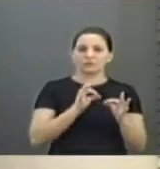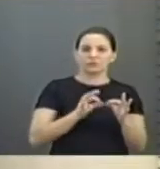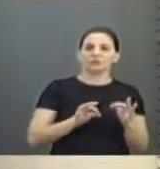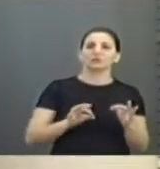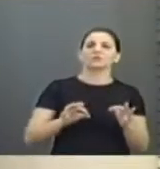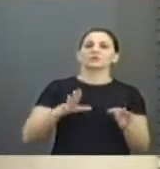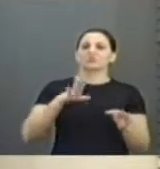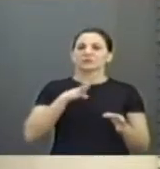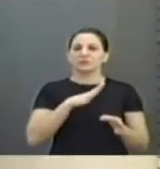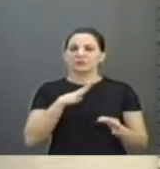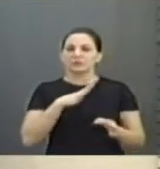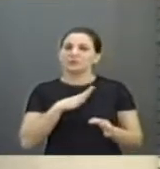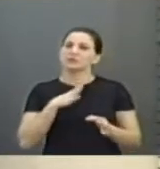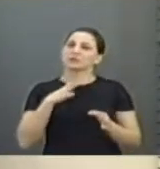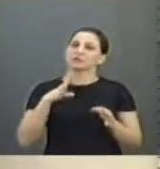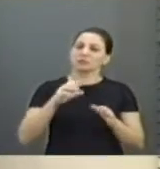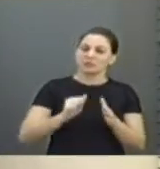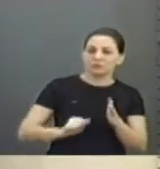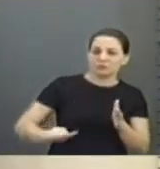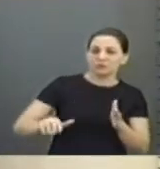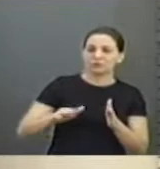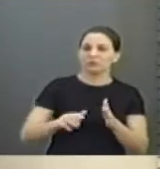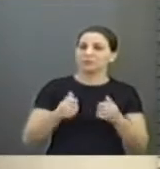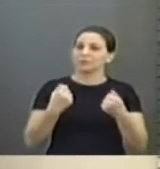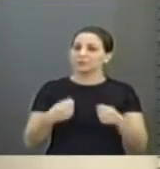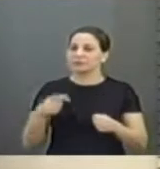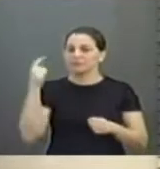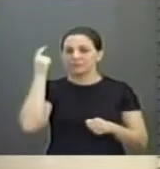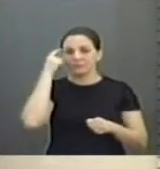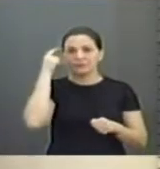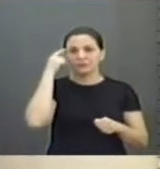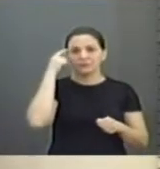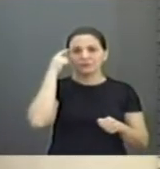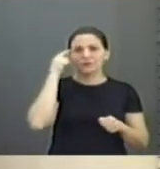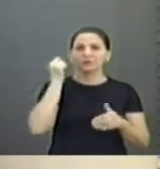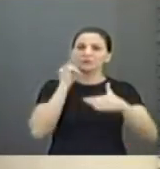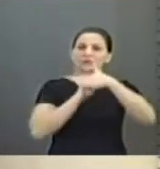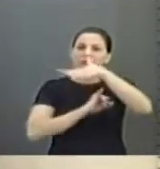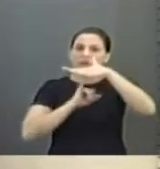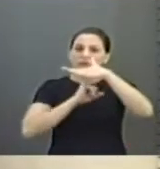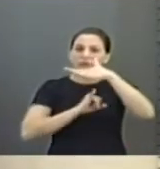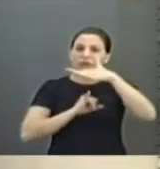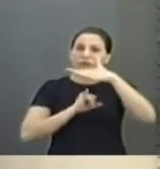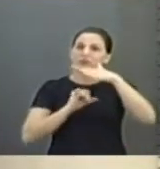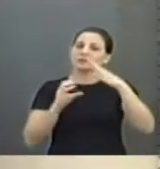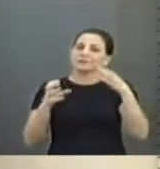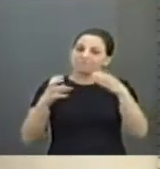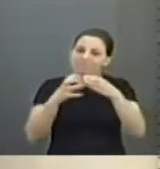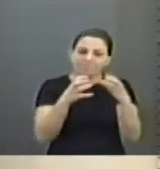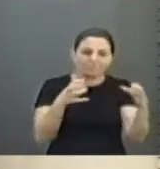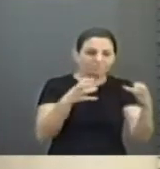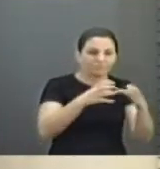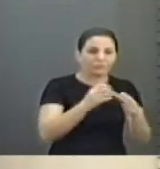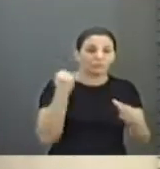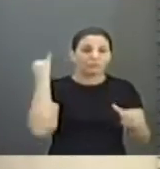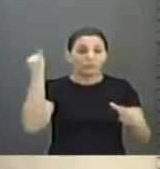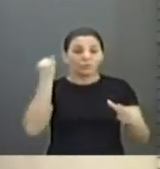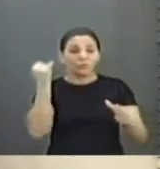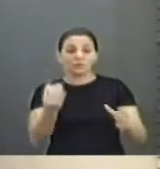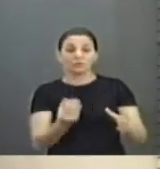cidade ou de uma determinada região devem pensar nas instituições que nela compõem, que nela são